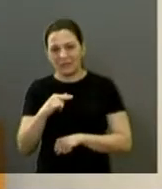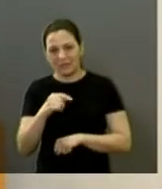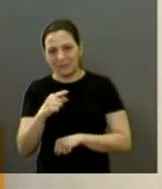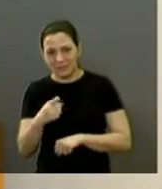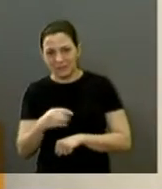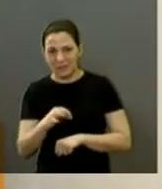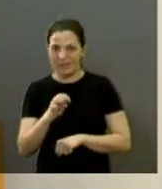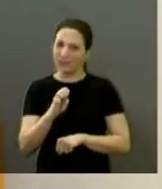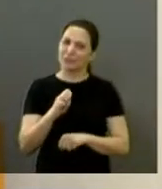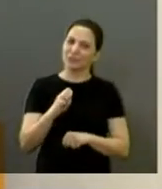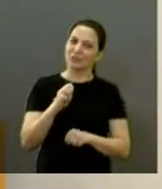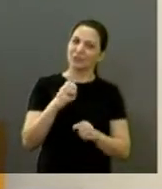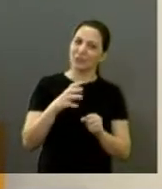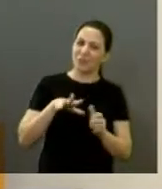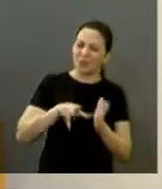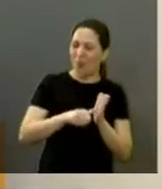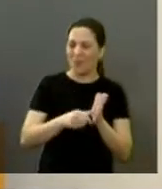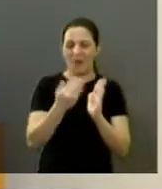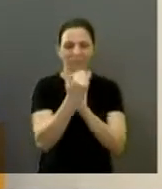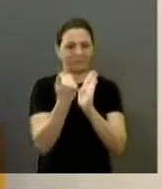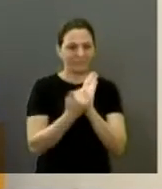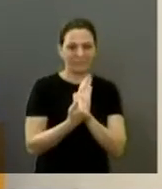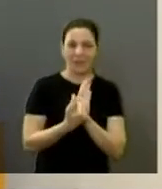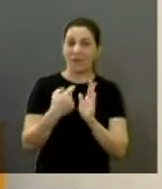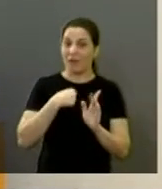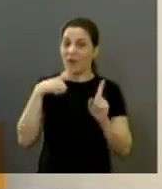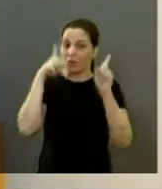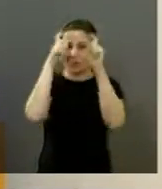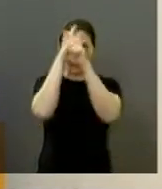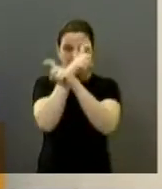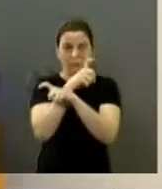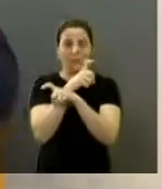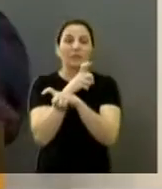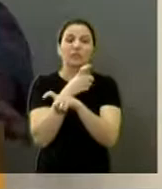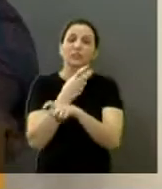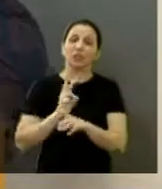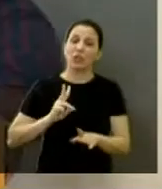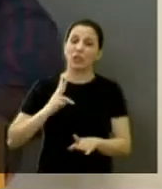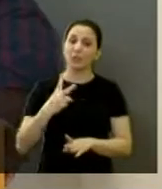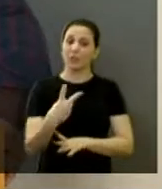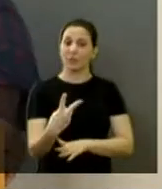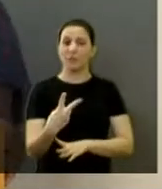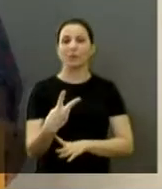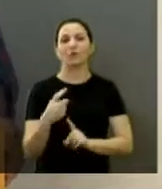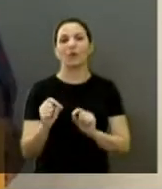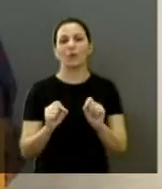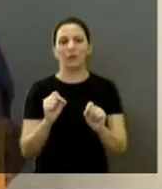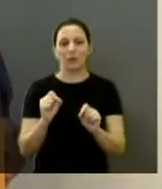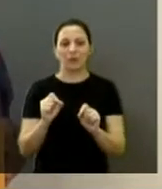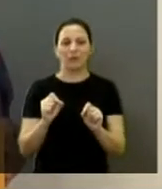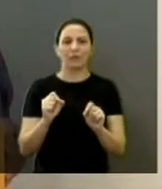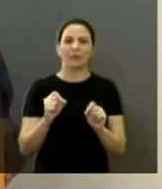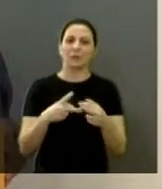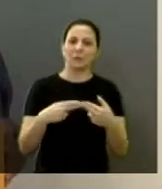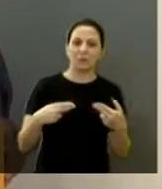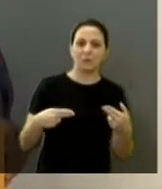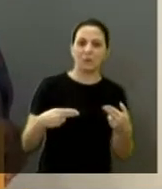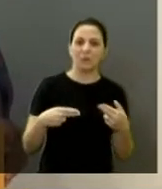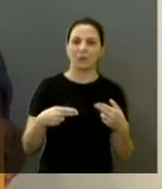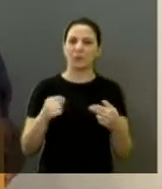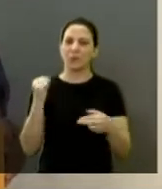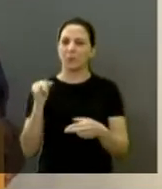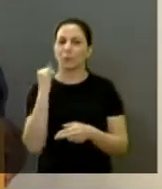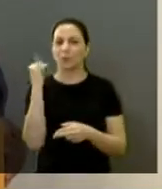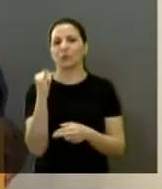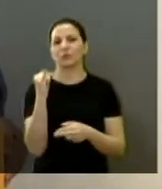roubou não eu também não tem dificuldade de vir aqui e reconhecer é quando tem uma ação de grande importância